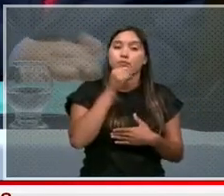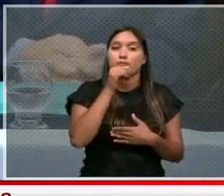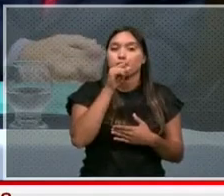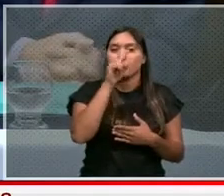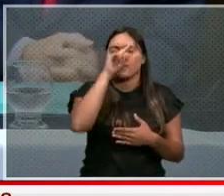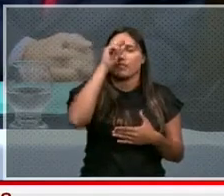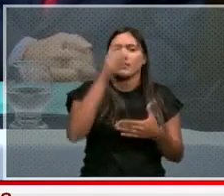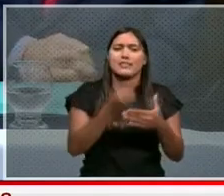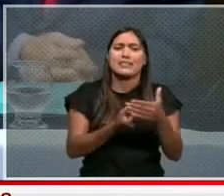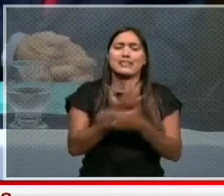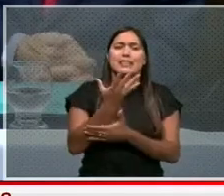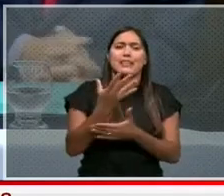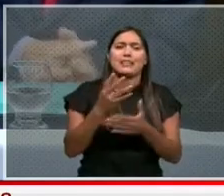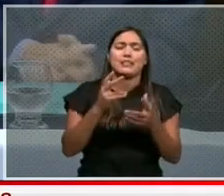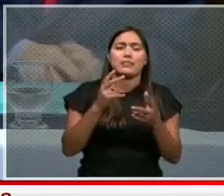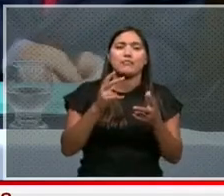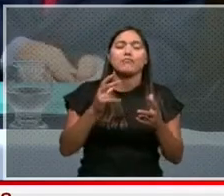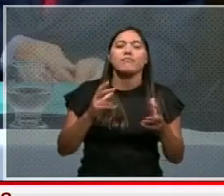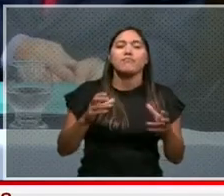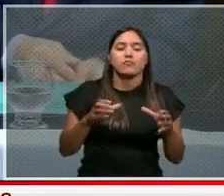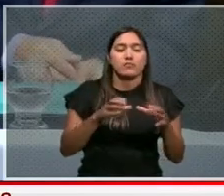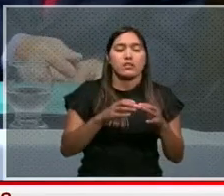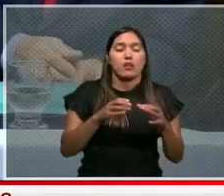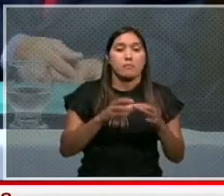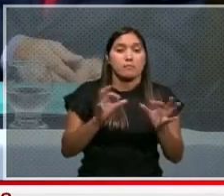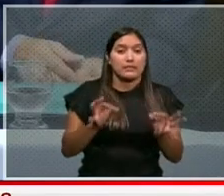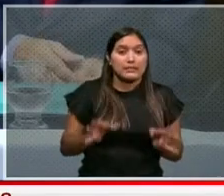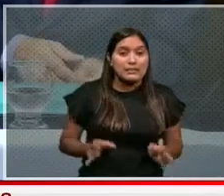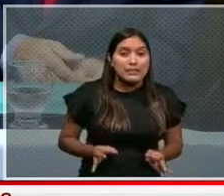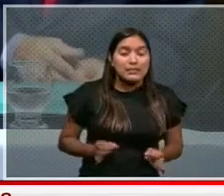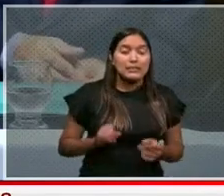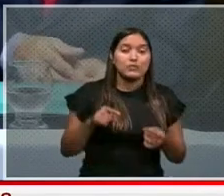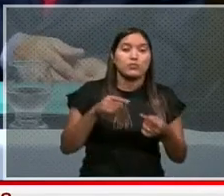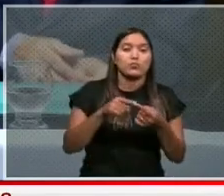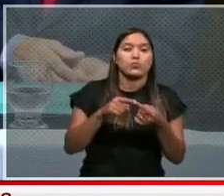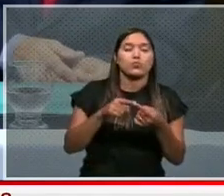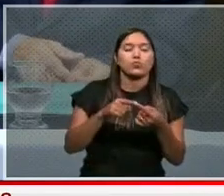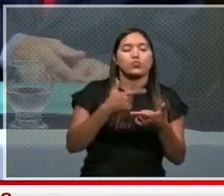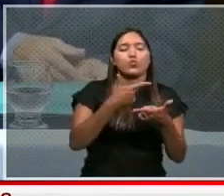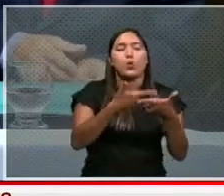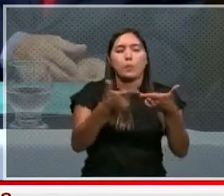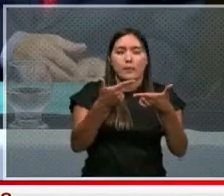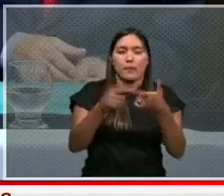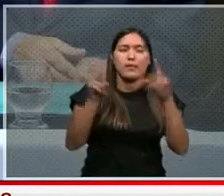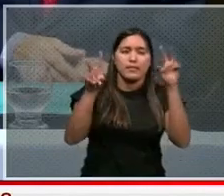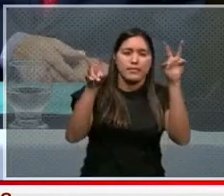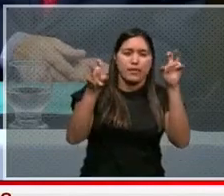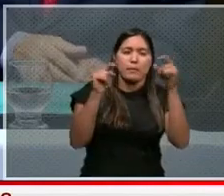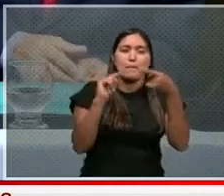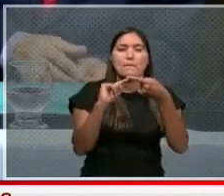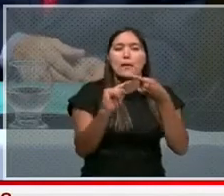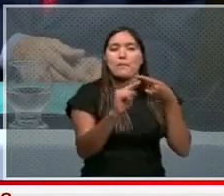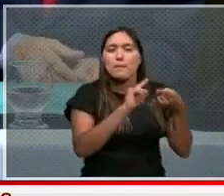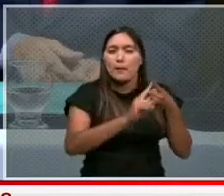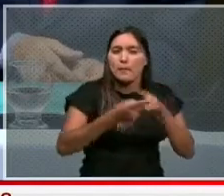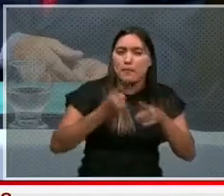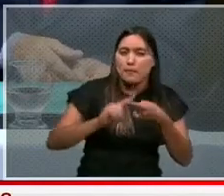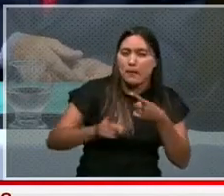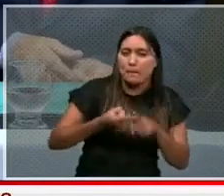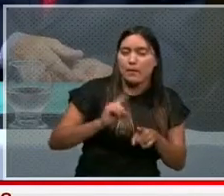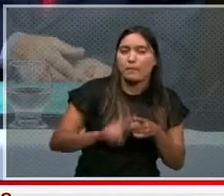algumas câmaras técnicas para podermos enfrentar alguns temas que surgiram aqui